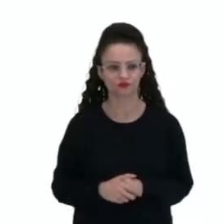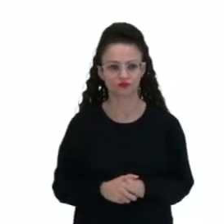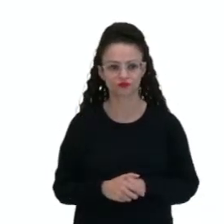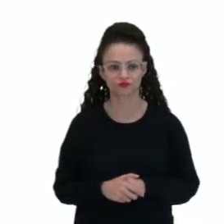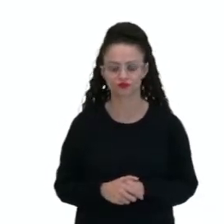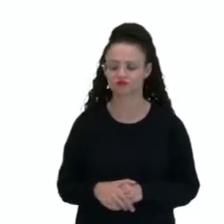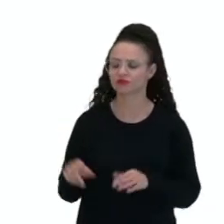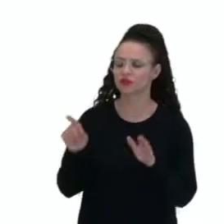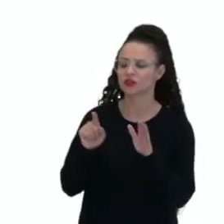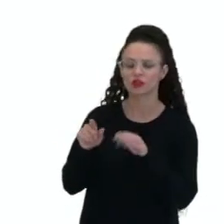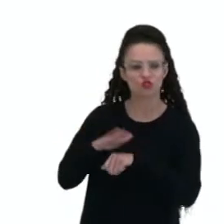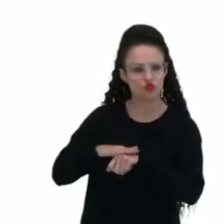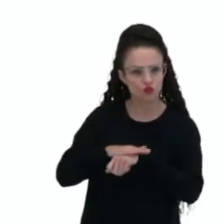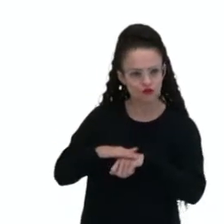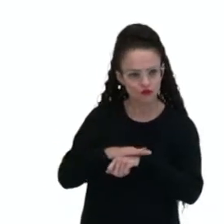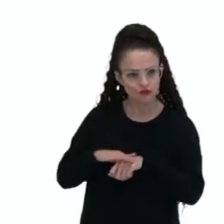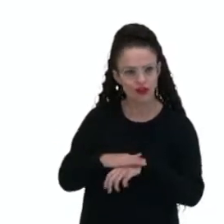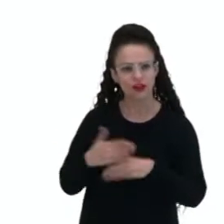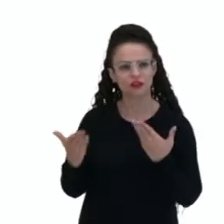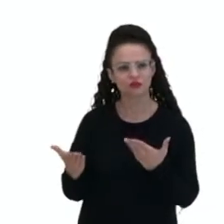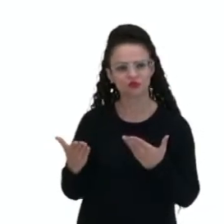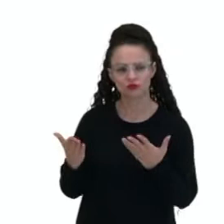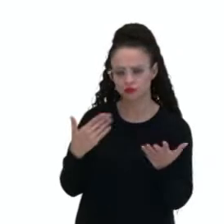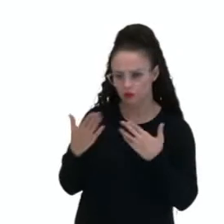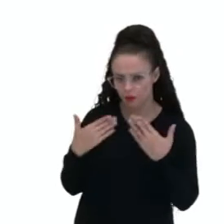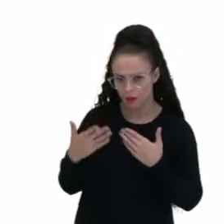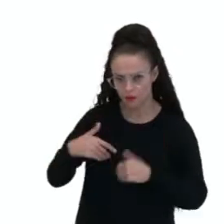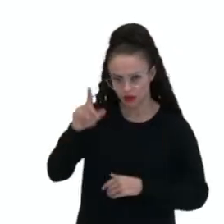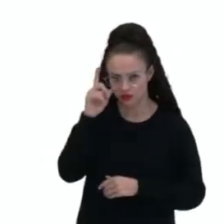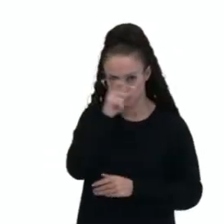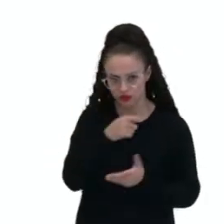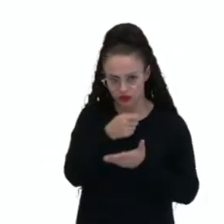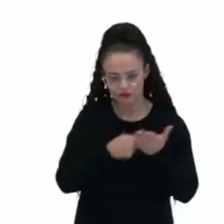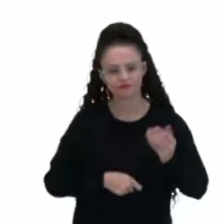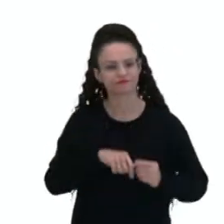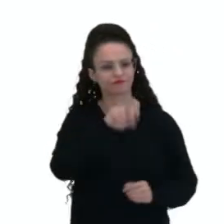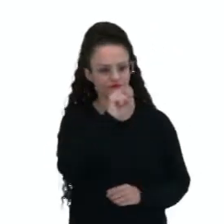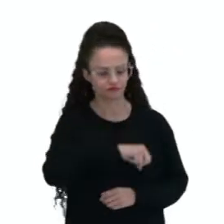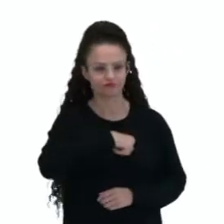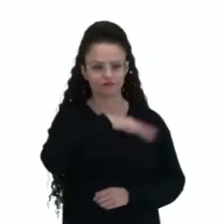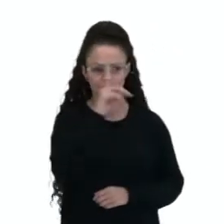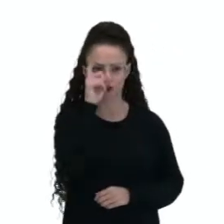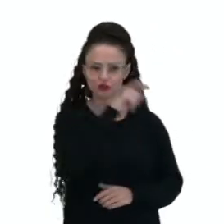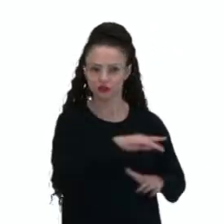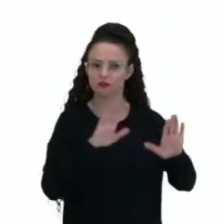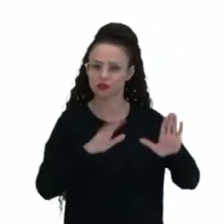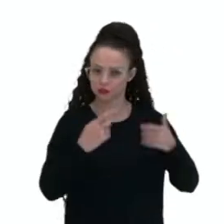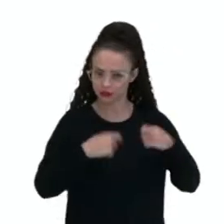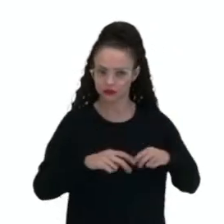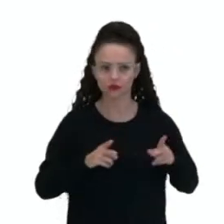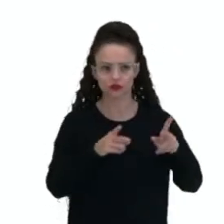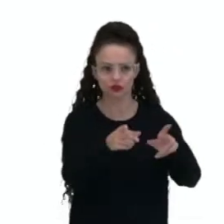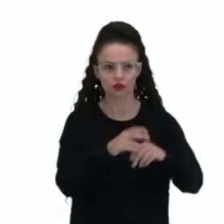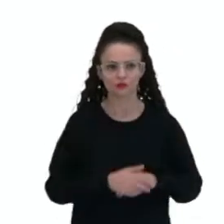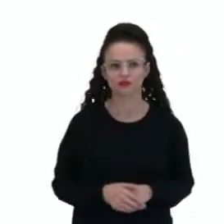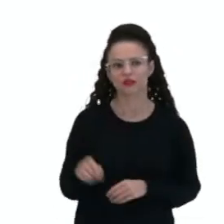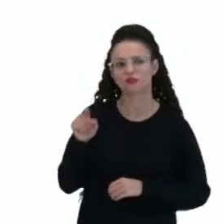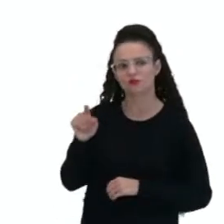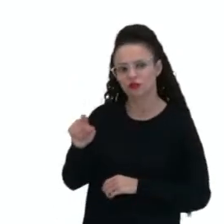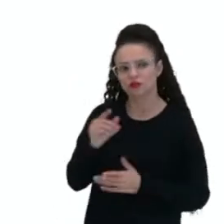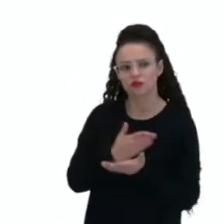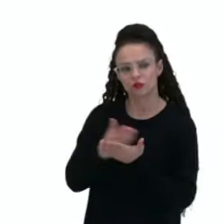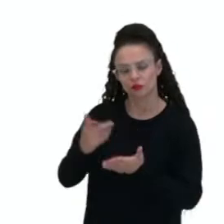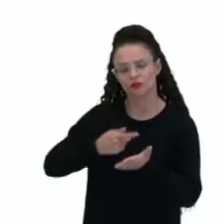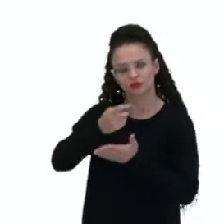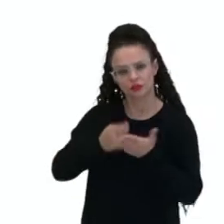as conversas com o Godofredo e o Paulo, ficou mais difícil escrever? Muito mais, mas foi preciso continuar. A senhora